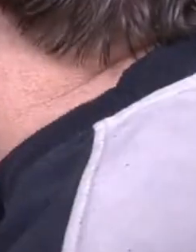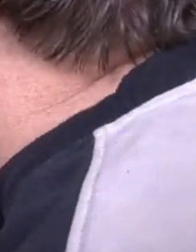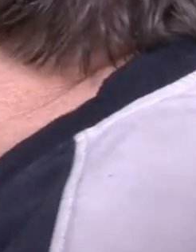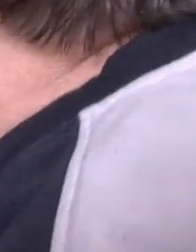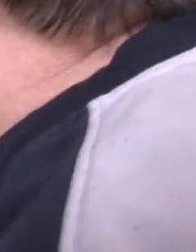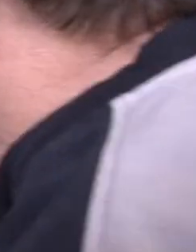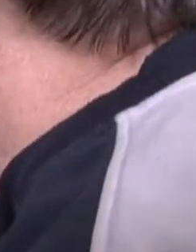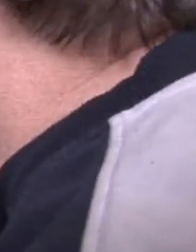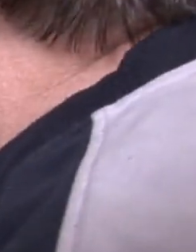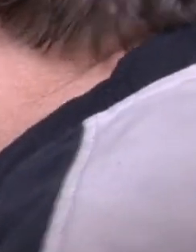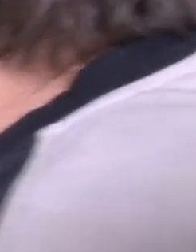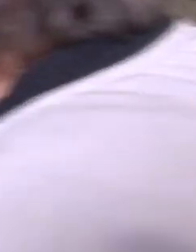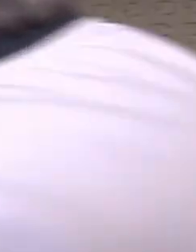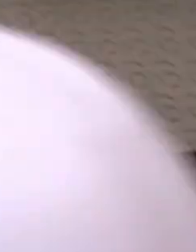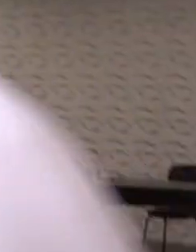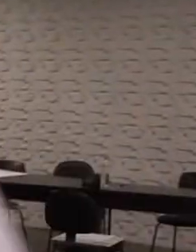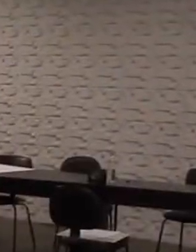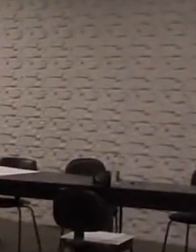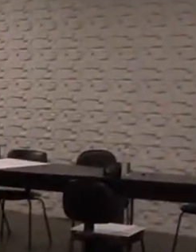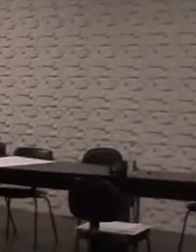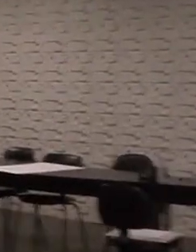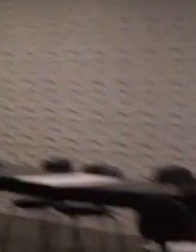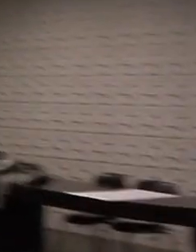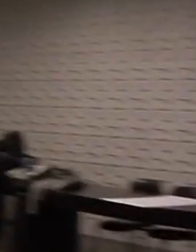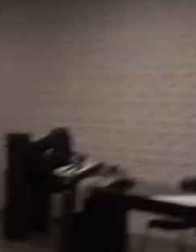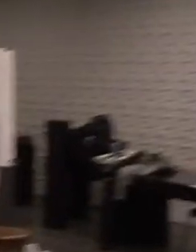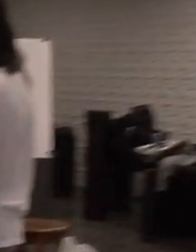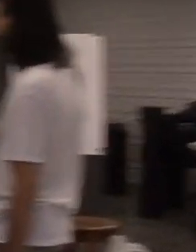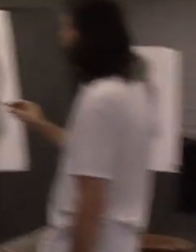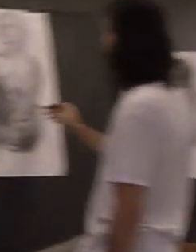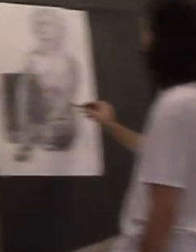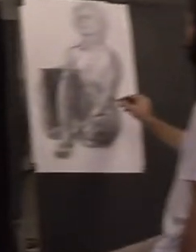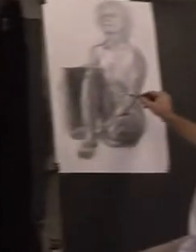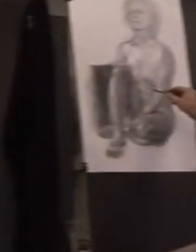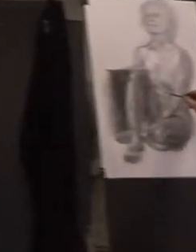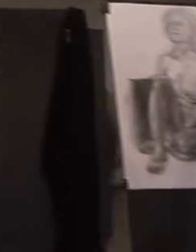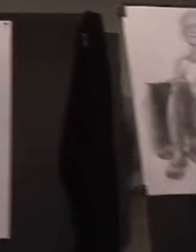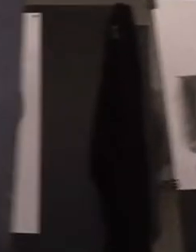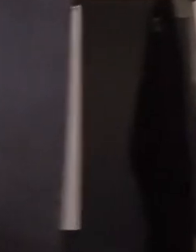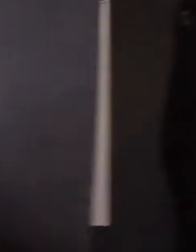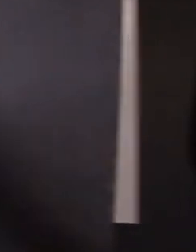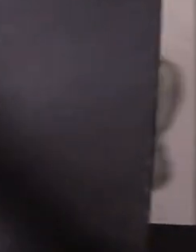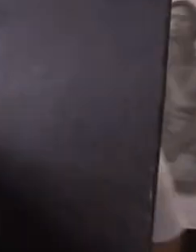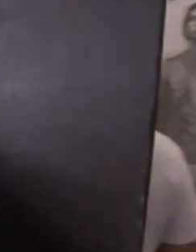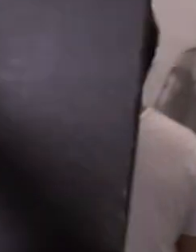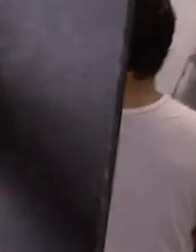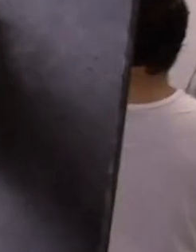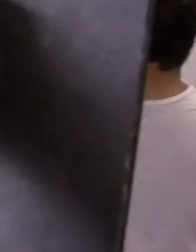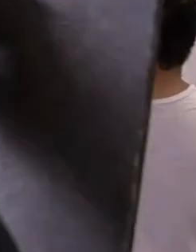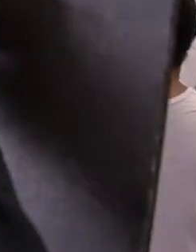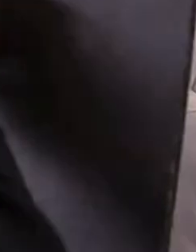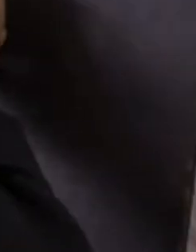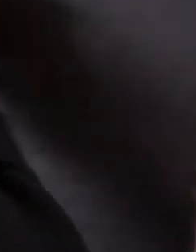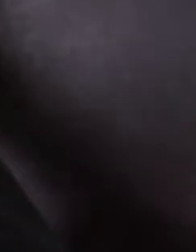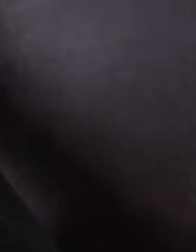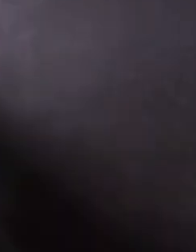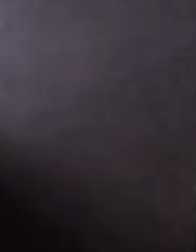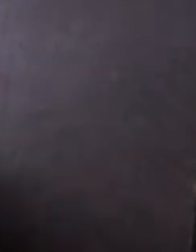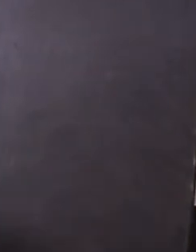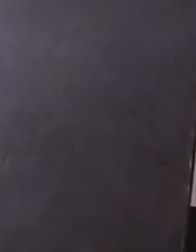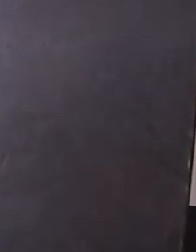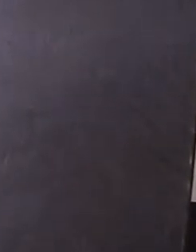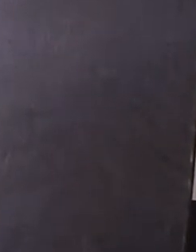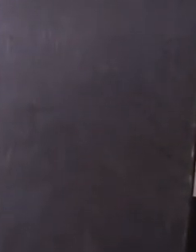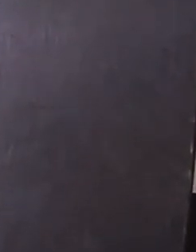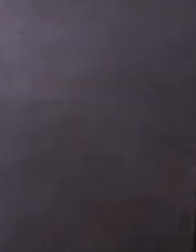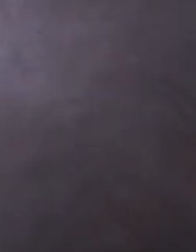e construiu essa forma aqui, que você armou isso aqui atrás, Essas três formas fizeram um alinhavo